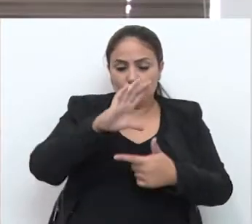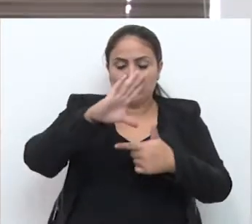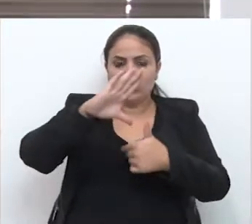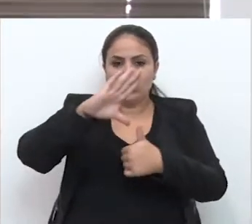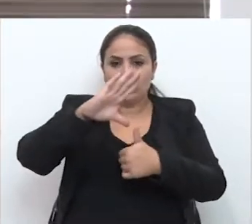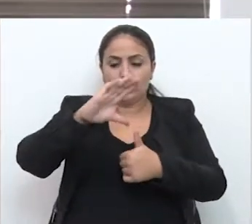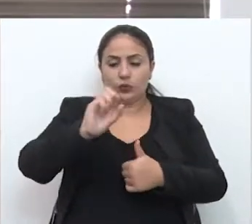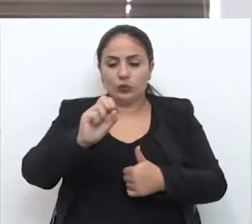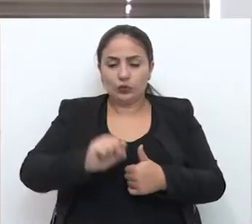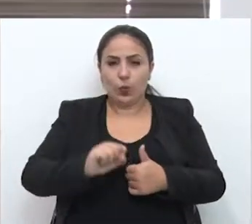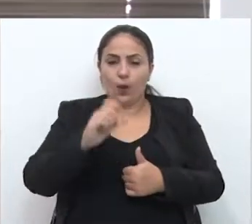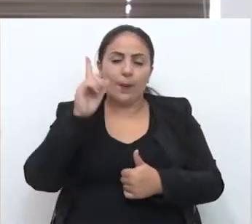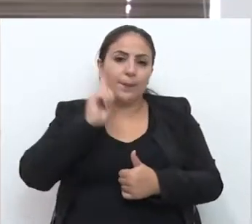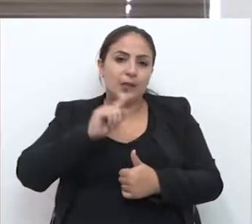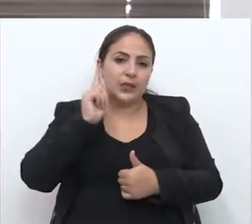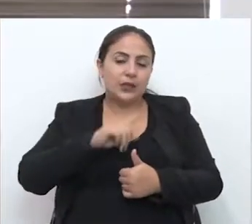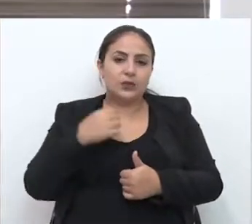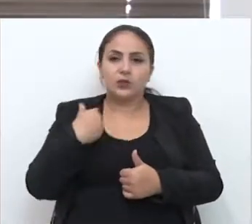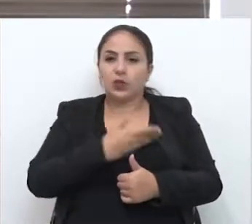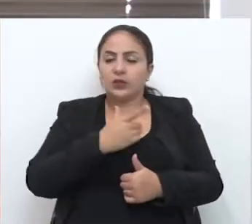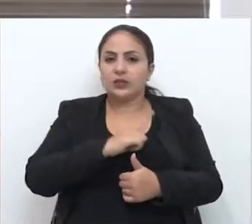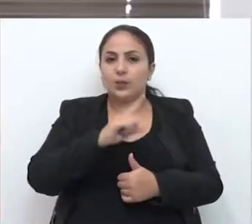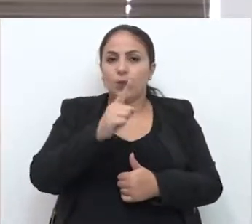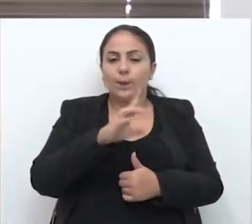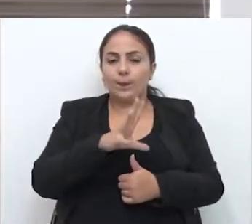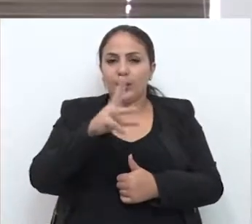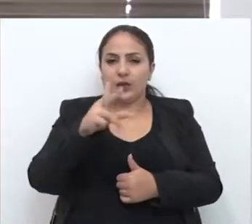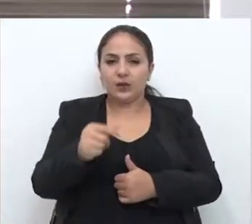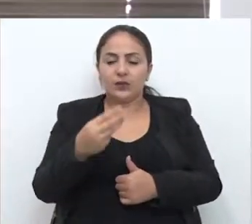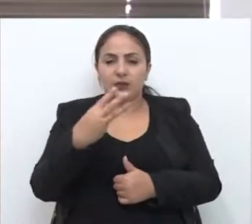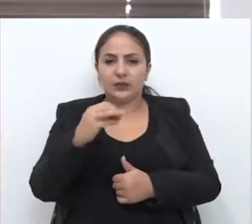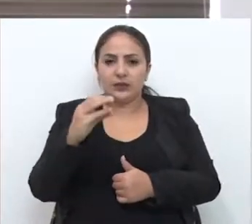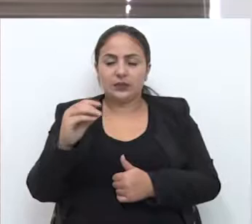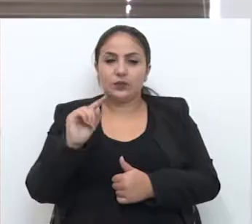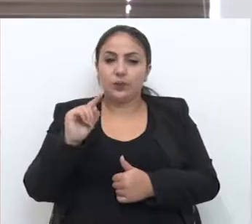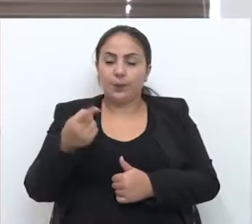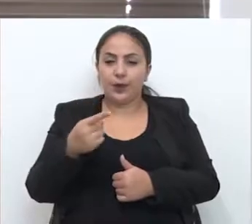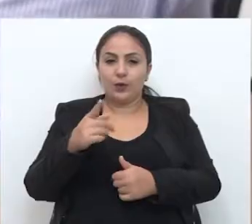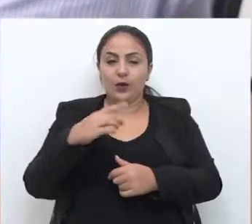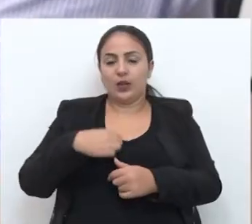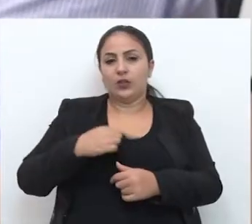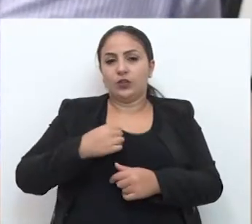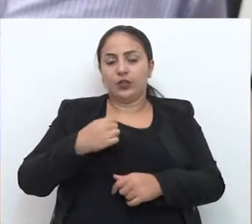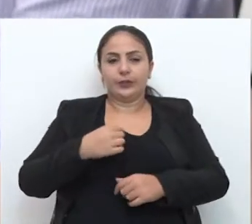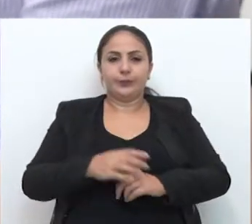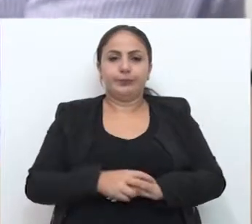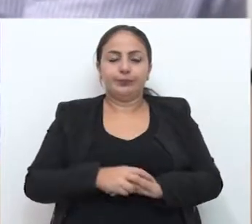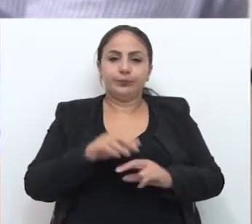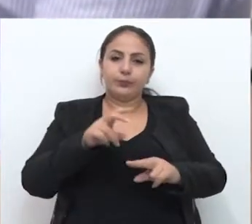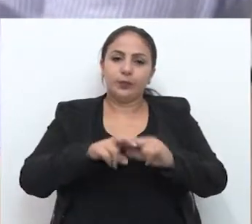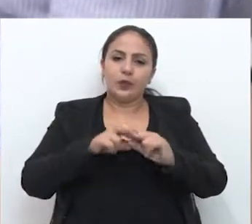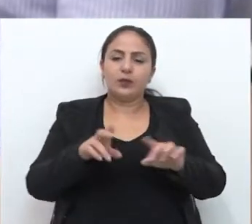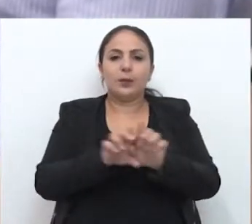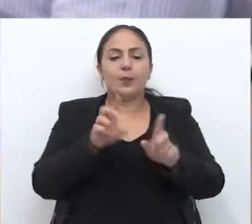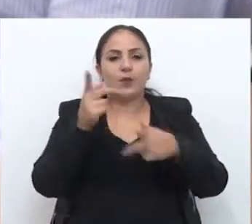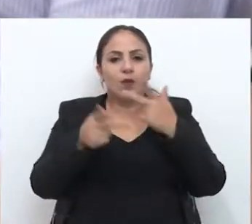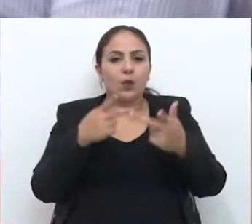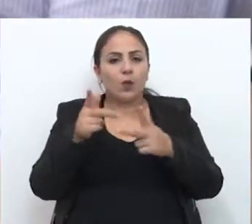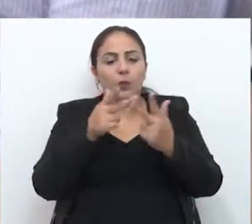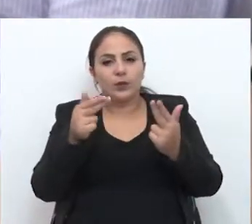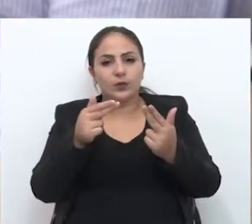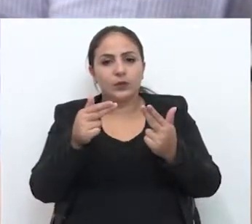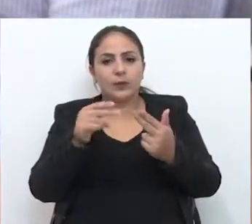ítalo-sul-americanos aqui na América do Sul, nós temos 1.300.000 eleitores. Por isso, ele também citou